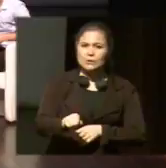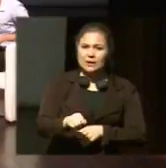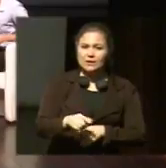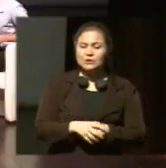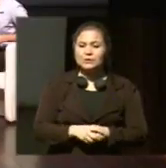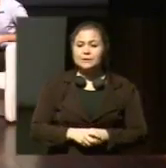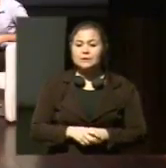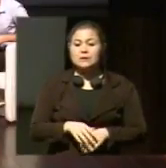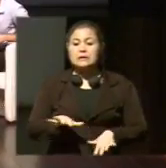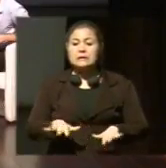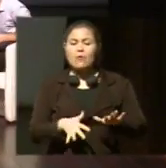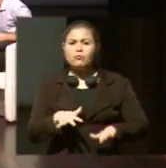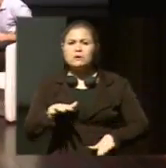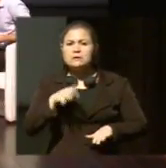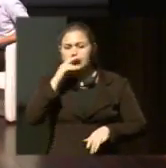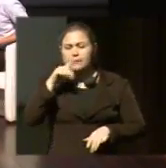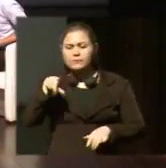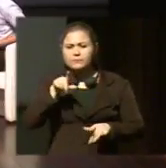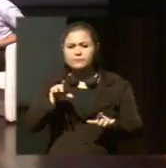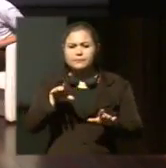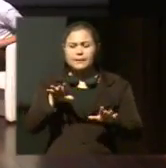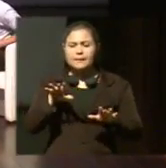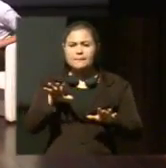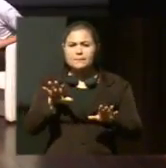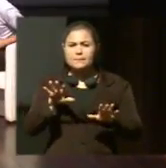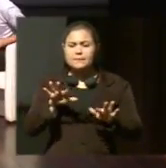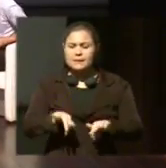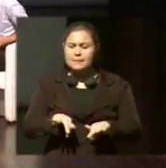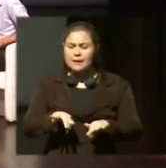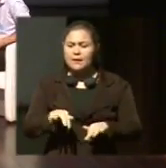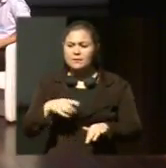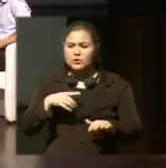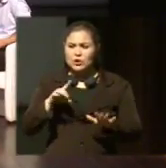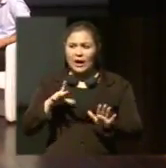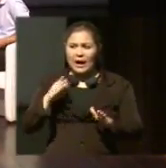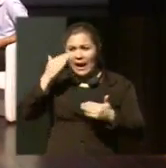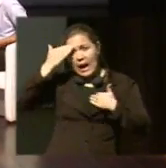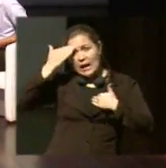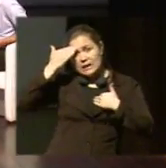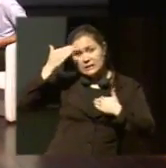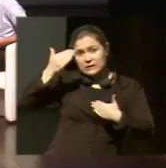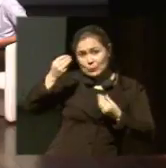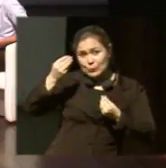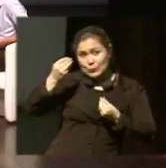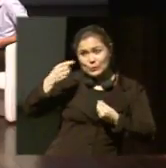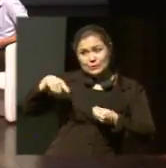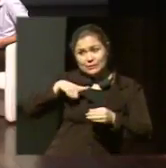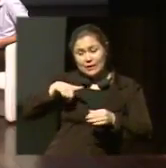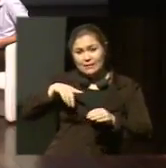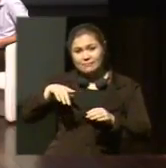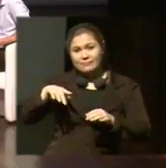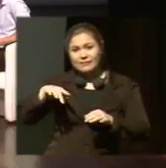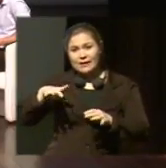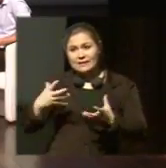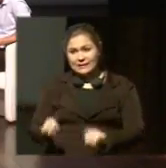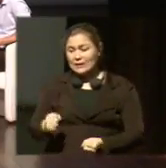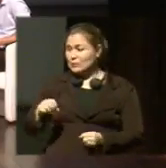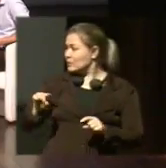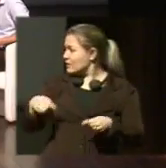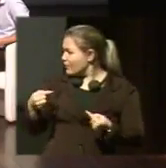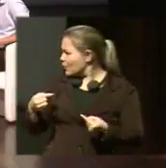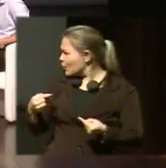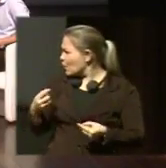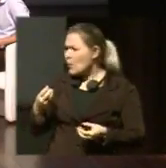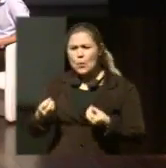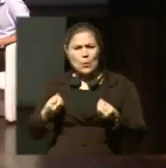aí, talvez, para fechar, eu queria perguntar o seguinte para vocês, galera. Já agradecendo muito por vocês terem topado esse desafio. Como